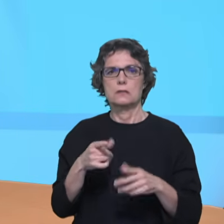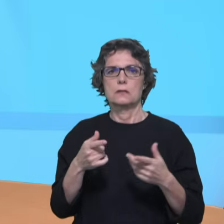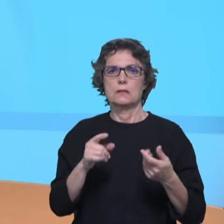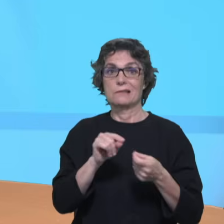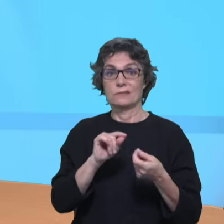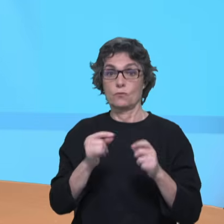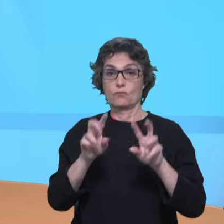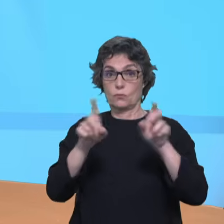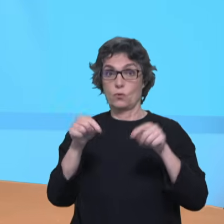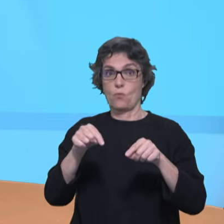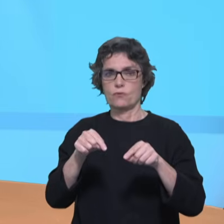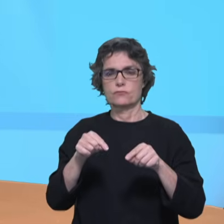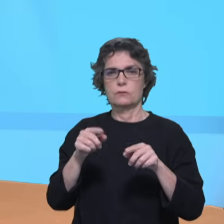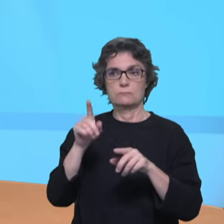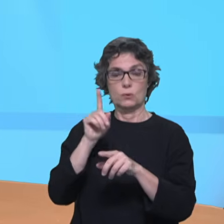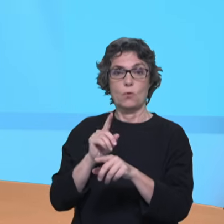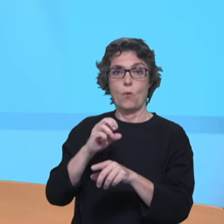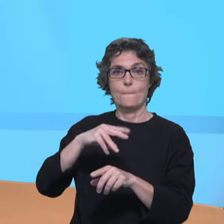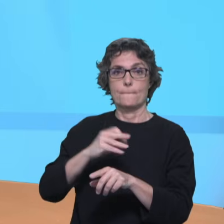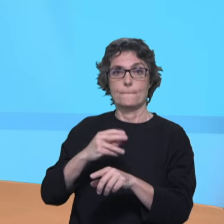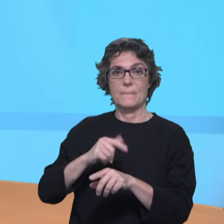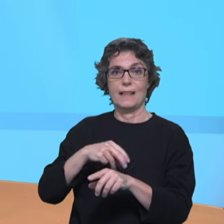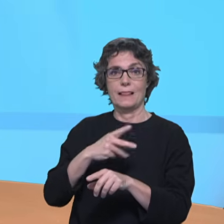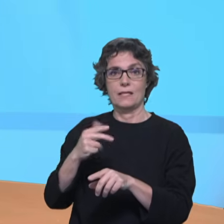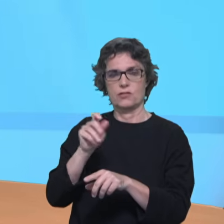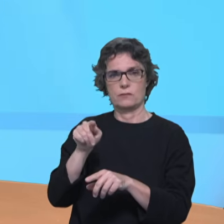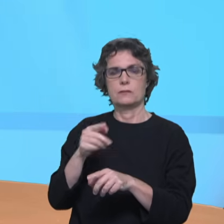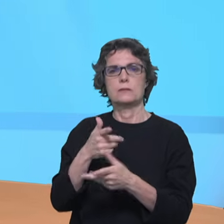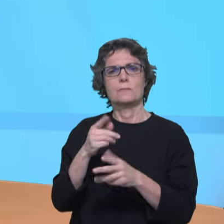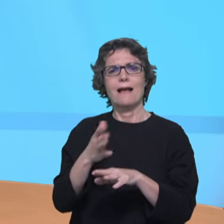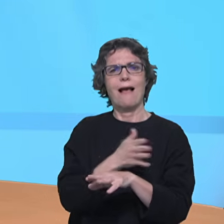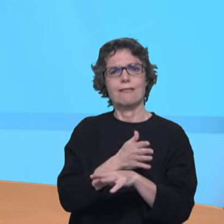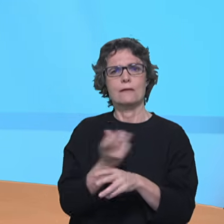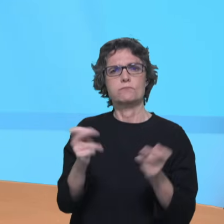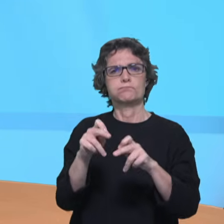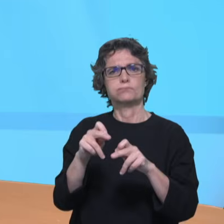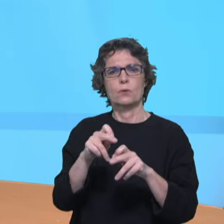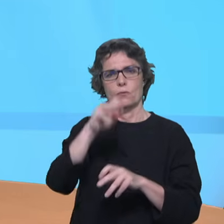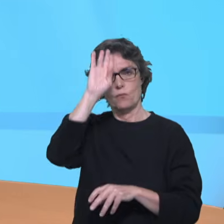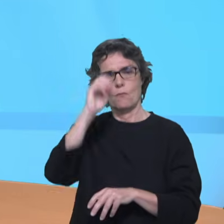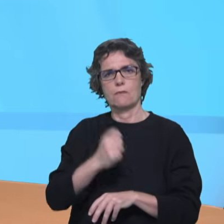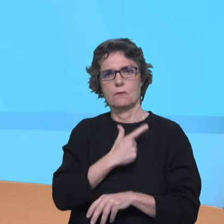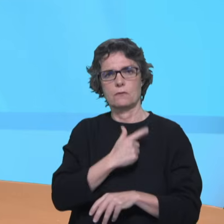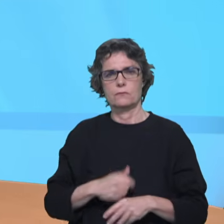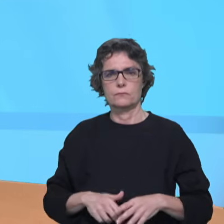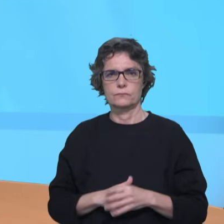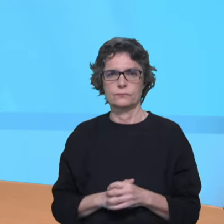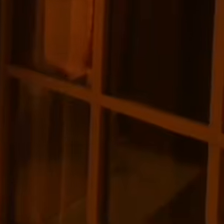editora de Política da Renascença. Primeiro queremos destacar os acontecimentos que marcam a semana do Papa Leão XIV.